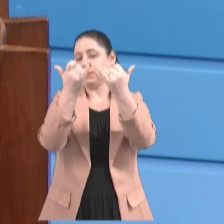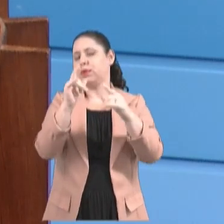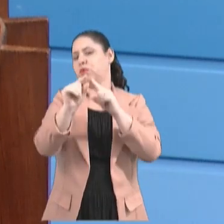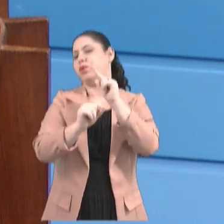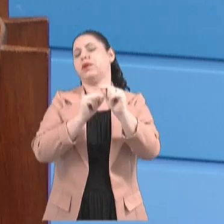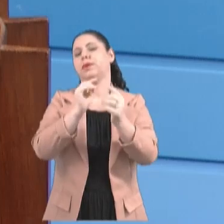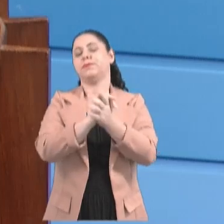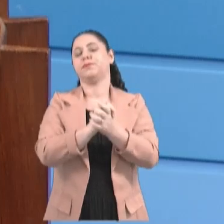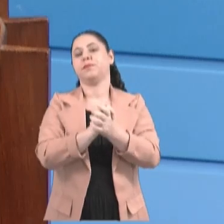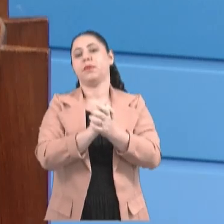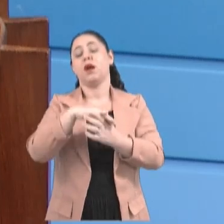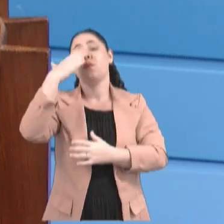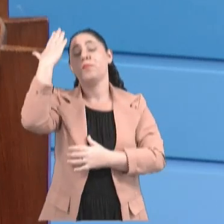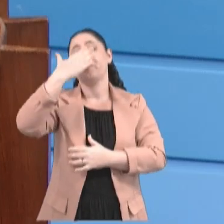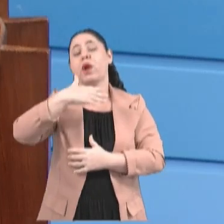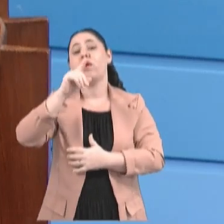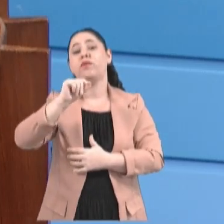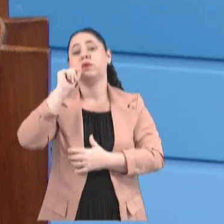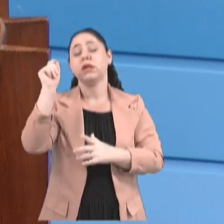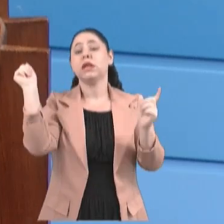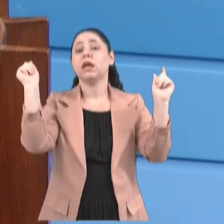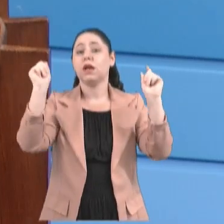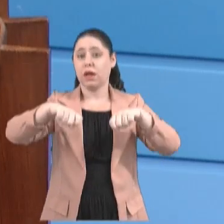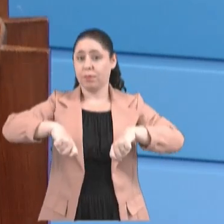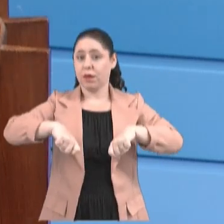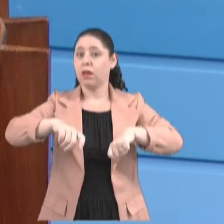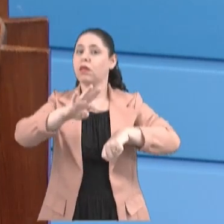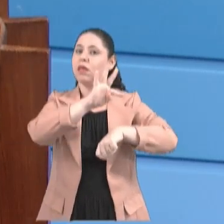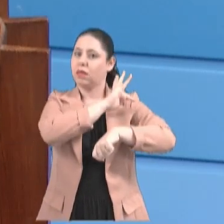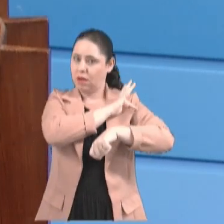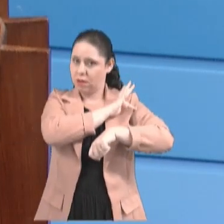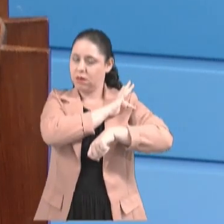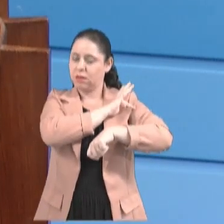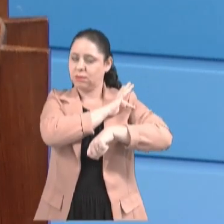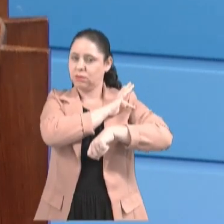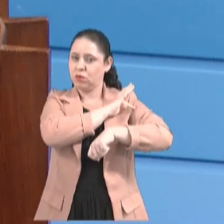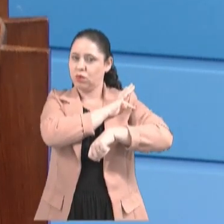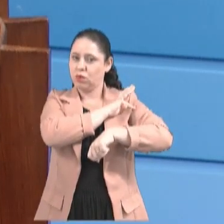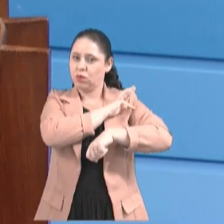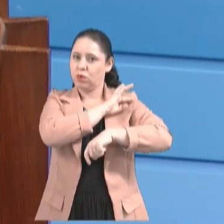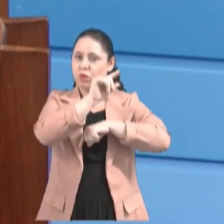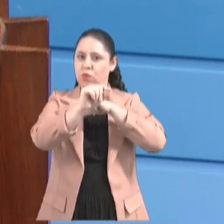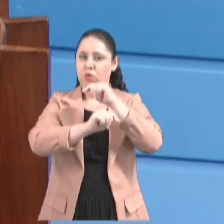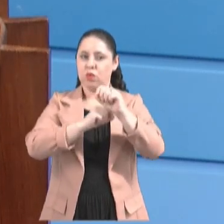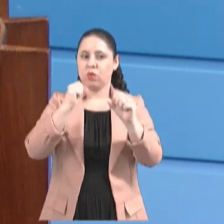seguinte: comprovada a capacidade técnica com